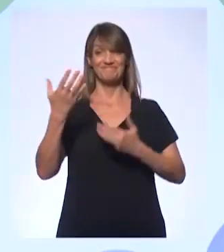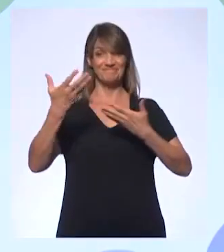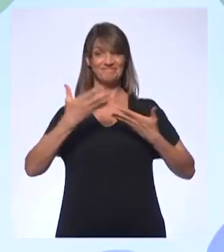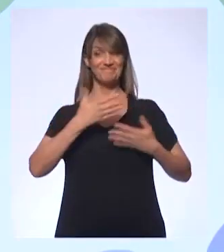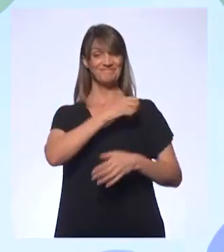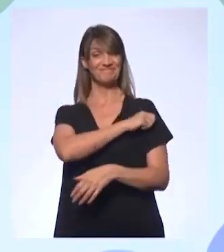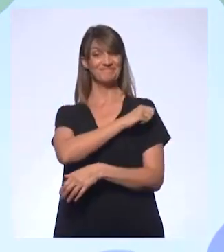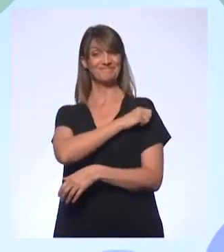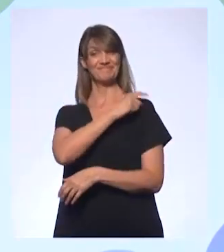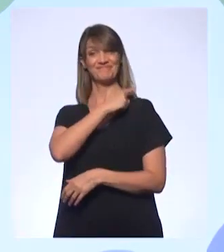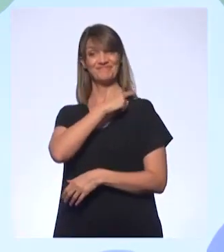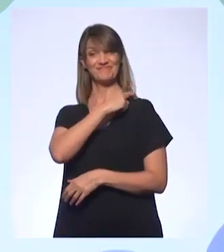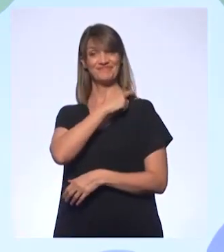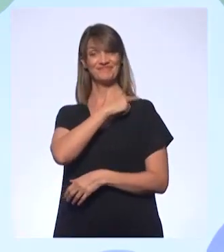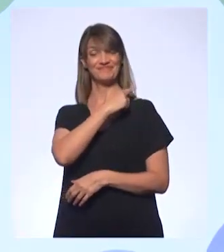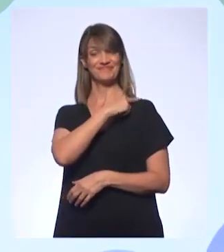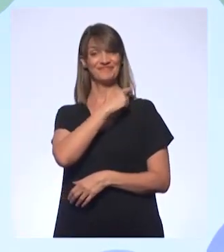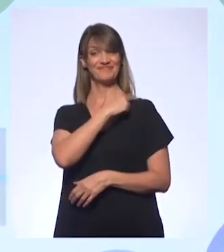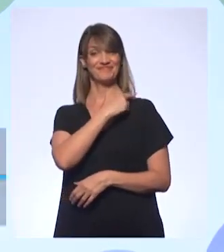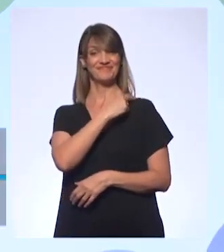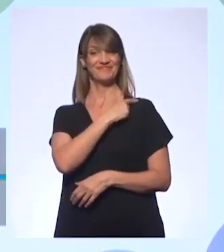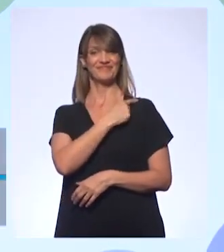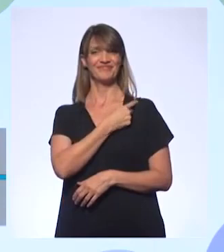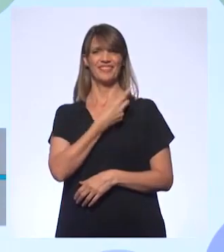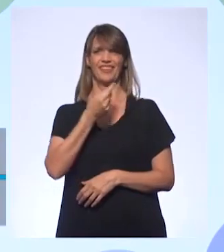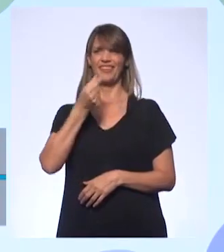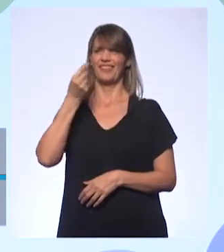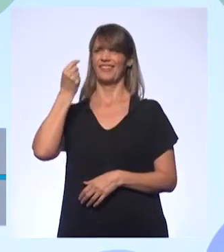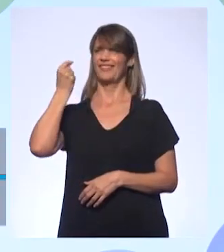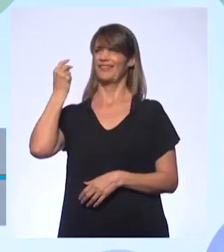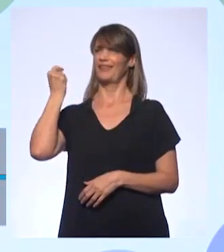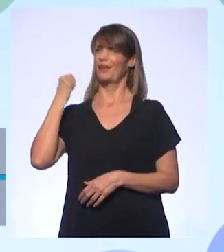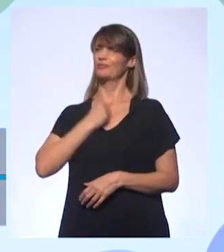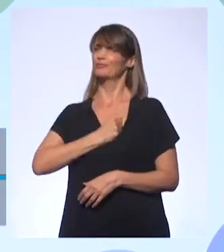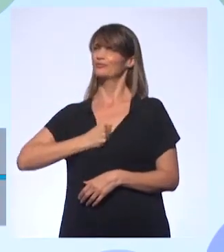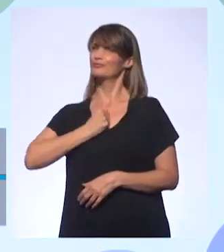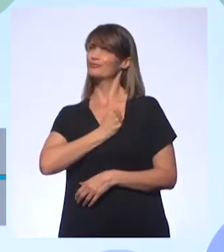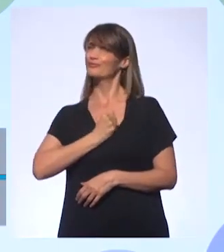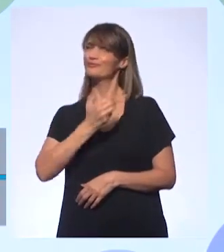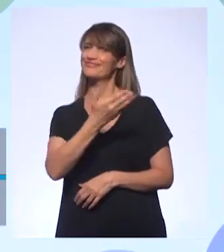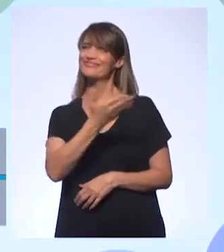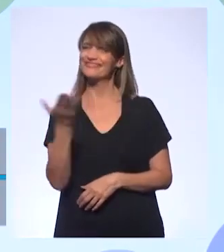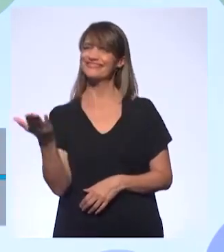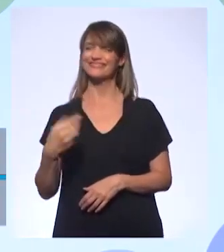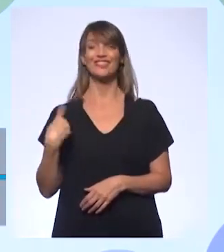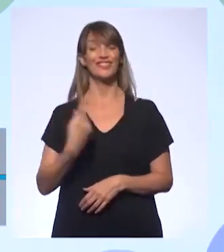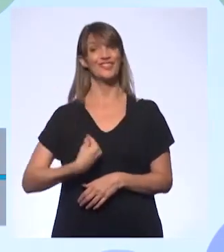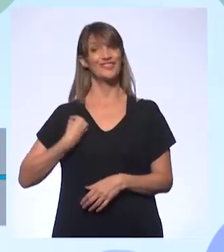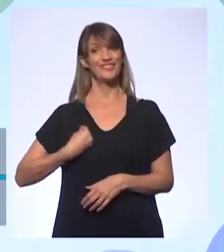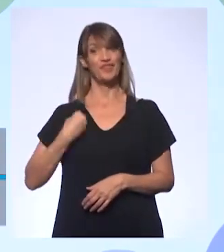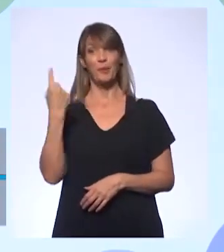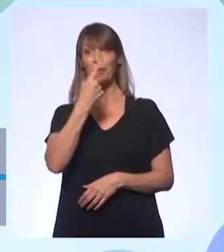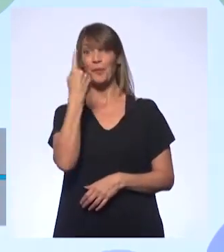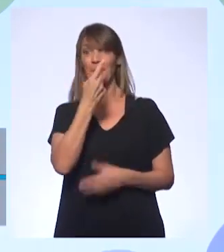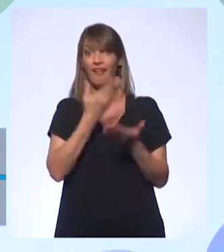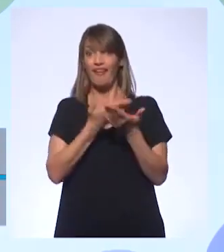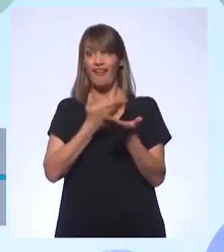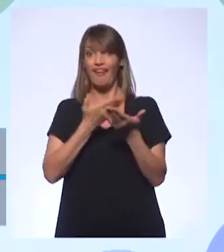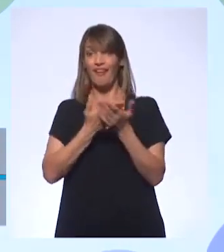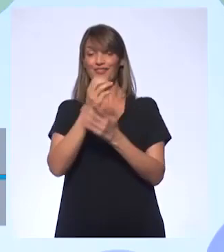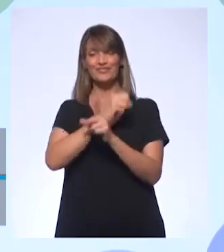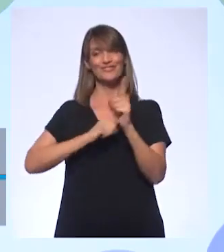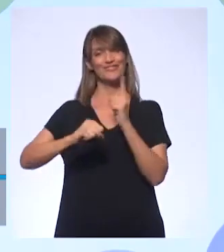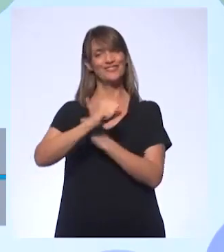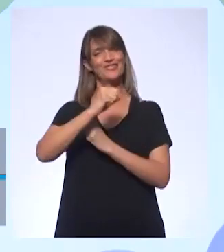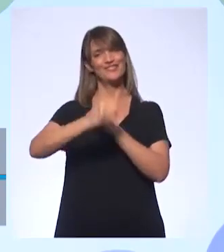alunos da primeira série do ensino médio. Faz um tempo que eu não vejo eles. Nossa senhora, que saudade que eu estava. Estamos aqui inaugurando a nossa primeira aula de Sociologia do